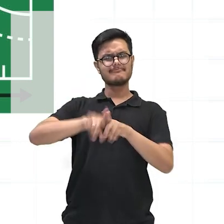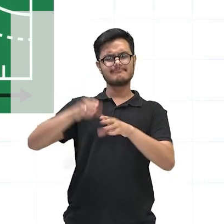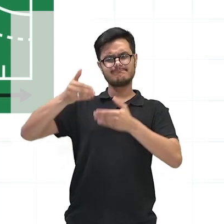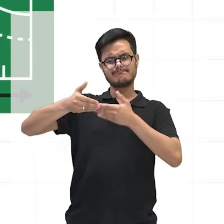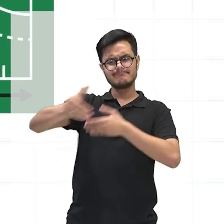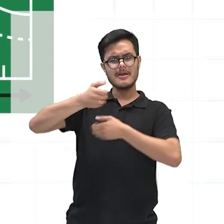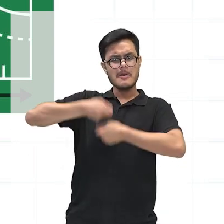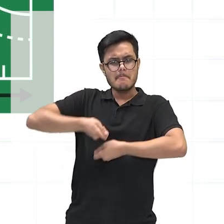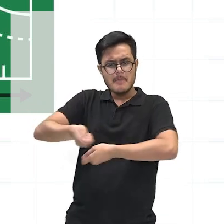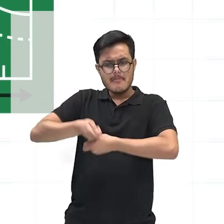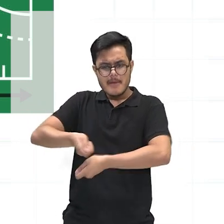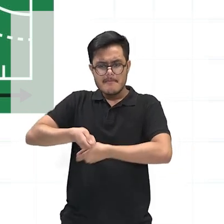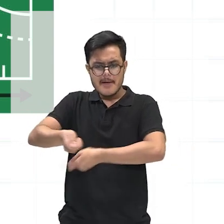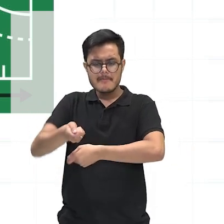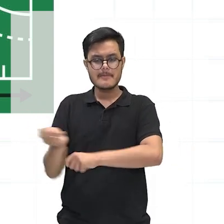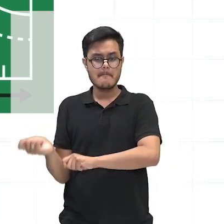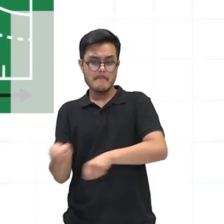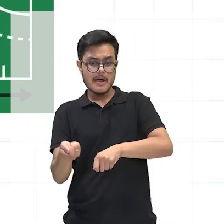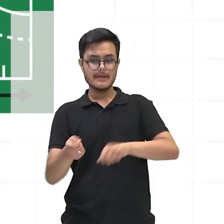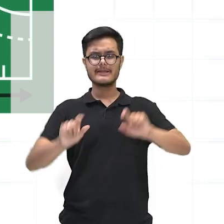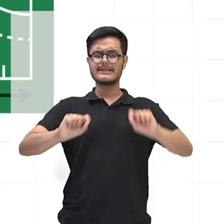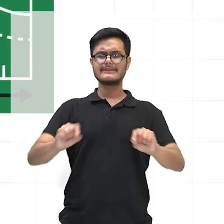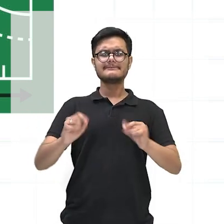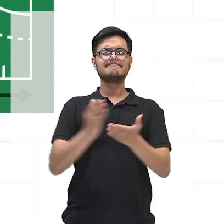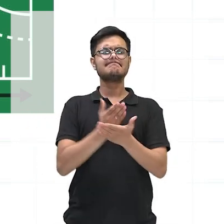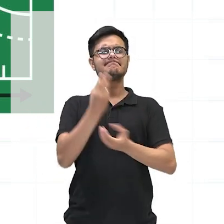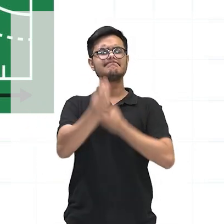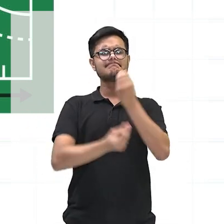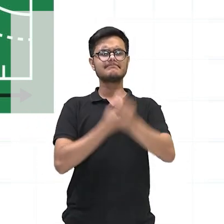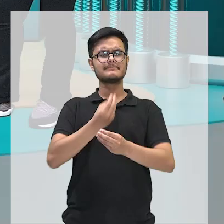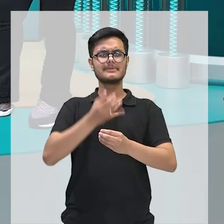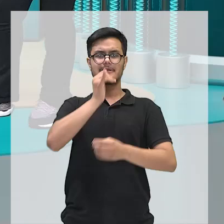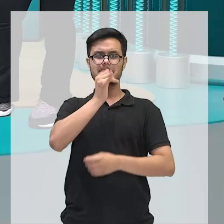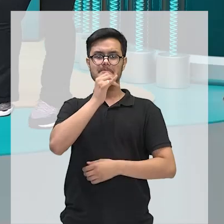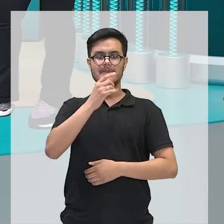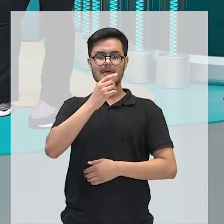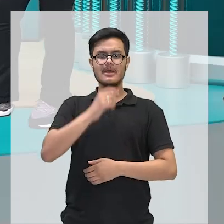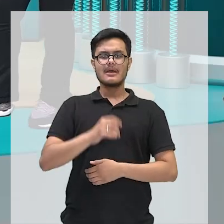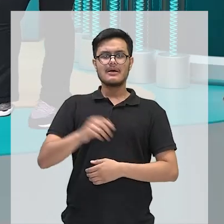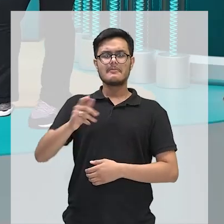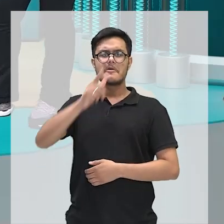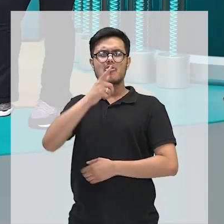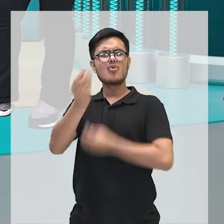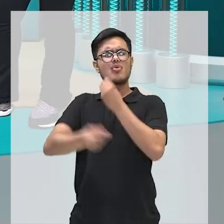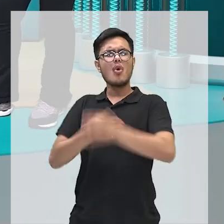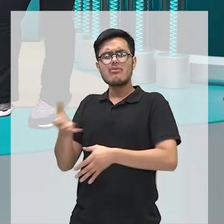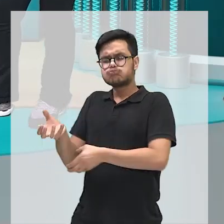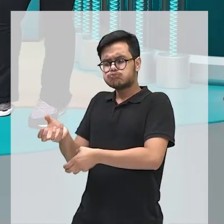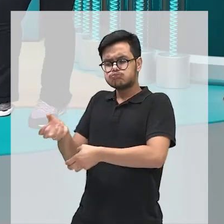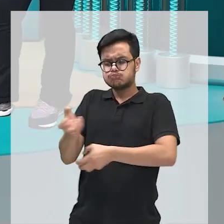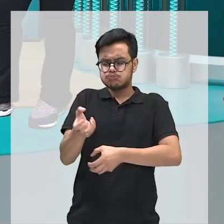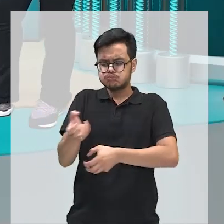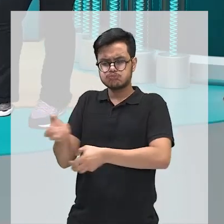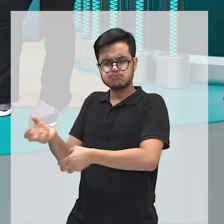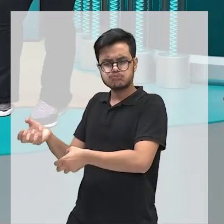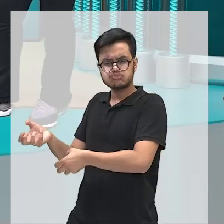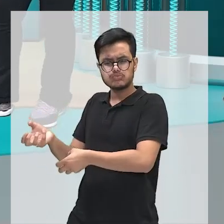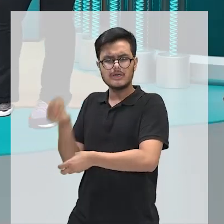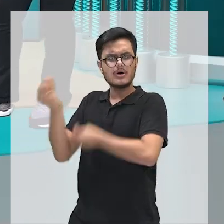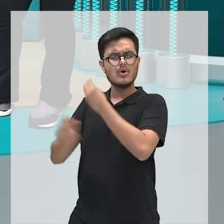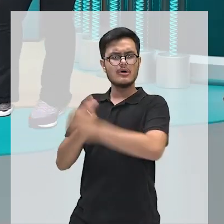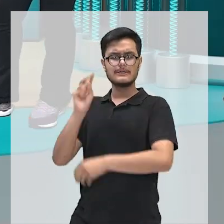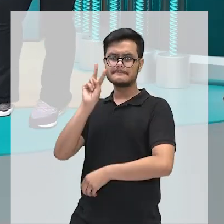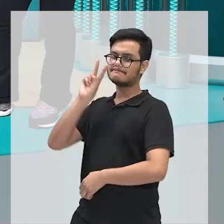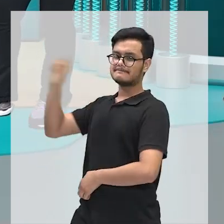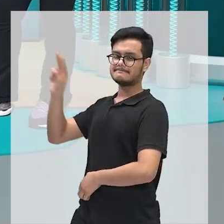vai jogar o hóquei sobre a grama está relacionado à empunhadura, que é a forma como segura o taco. Então,